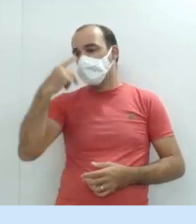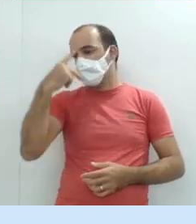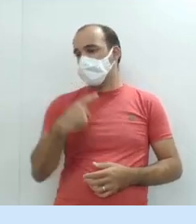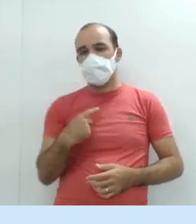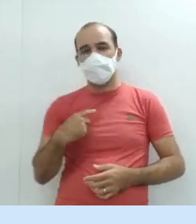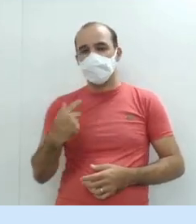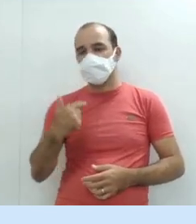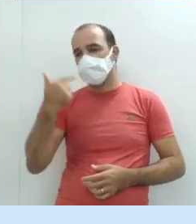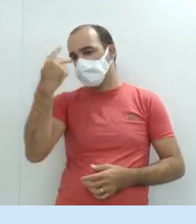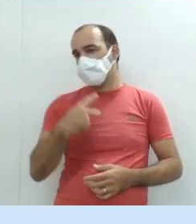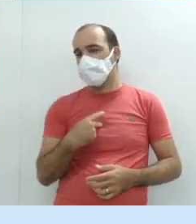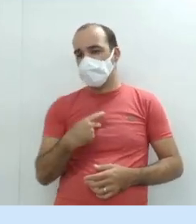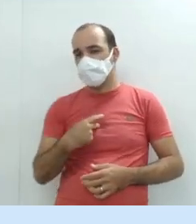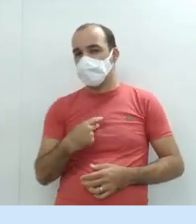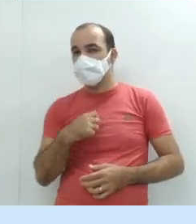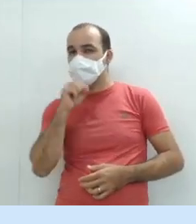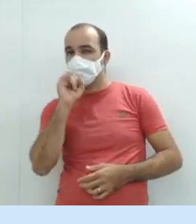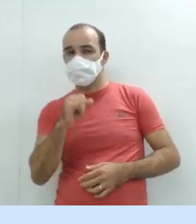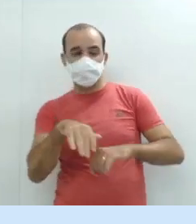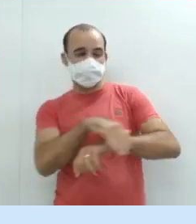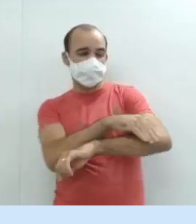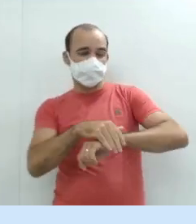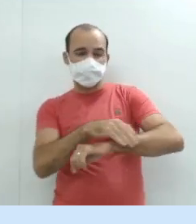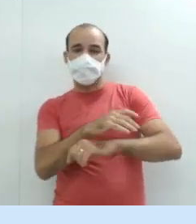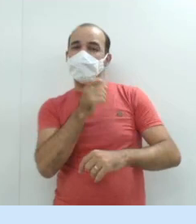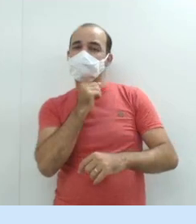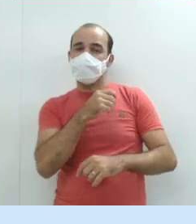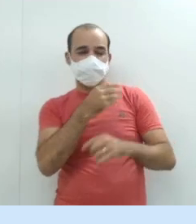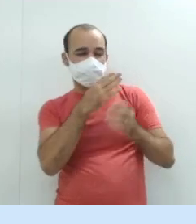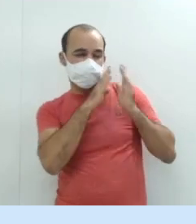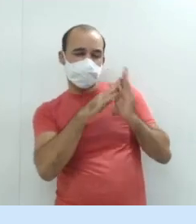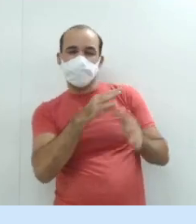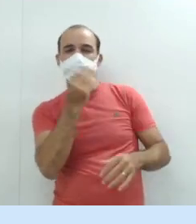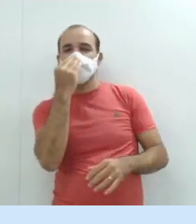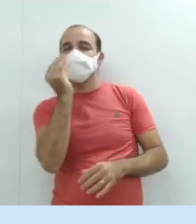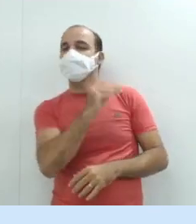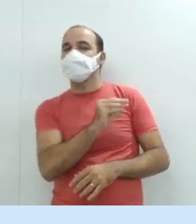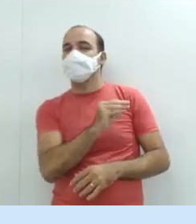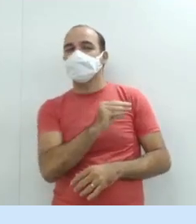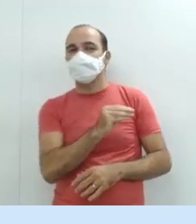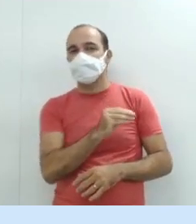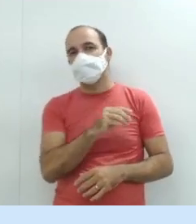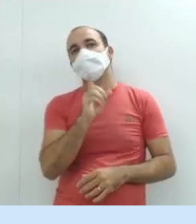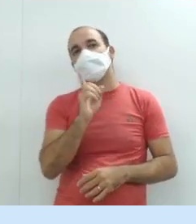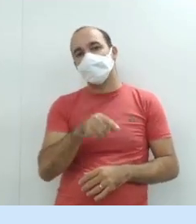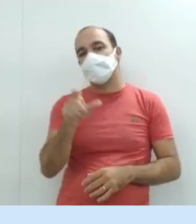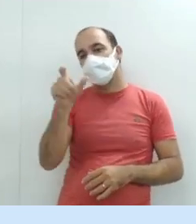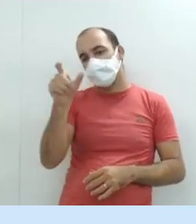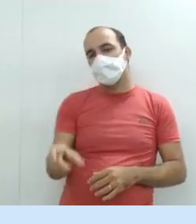próprias necessidades, mas também em relação às leis. Uma vez eu li